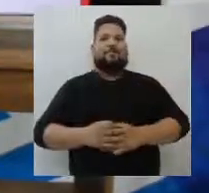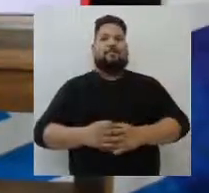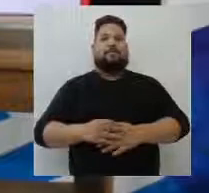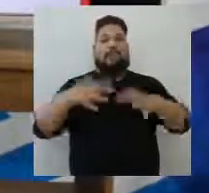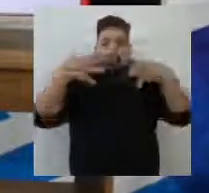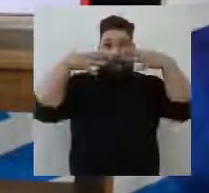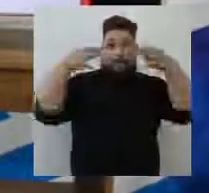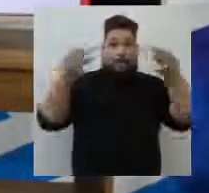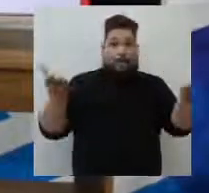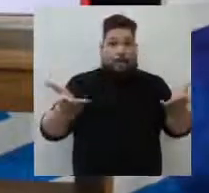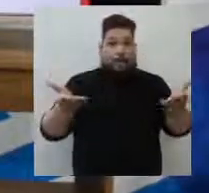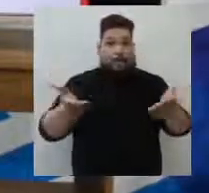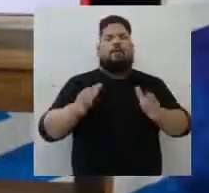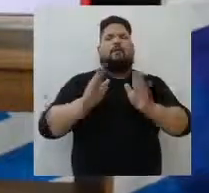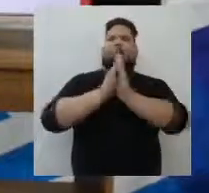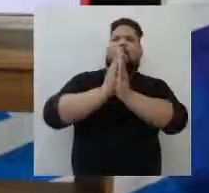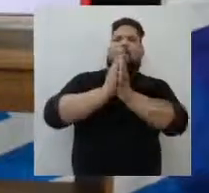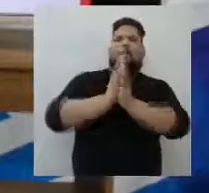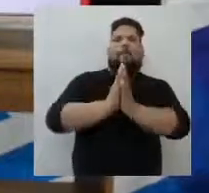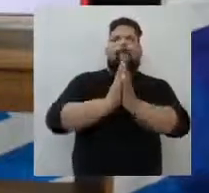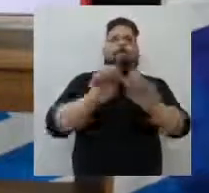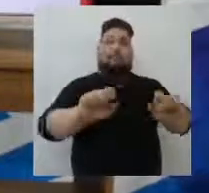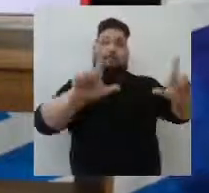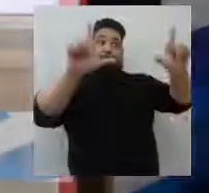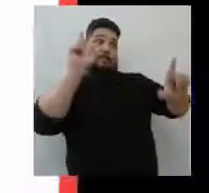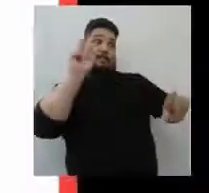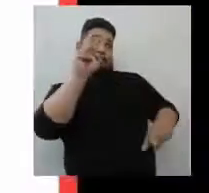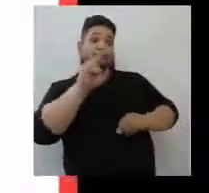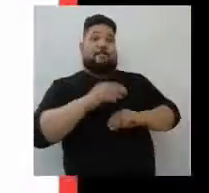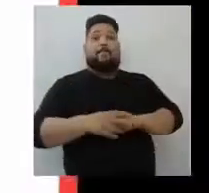atenção. Por favor, corta para o slide.